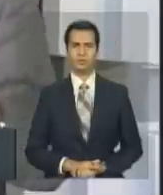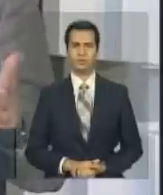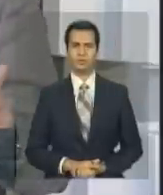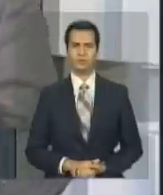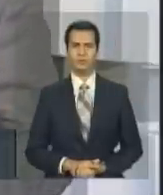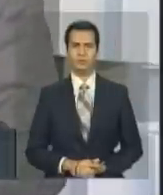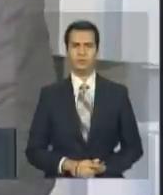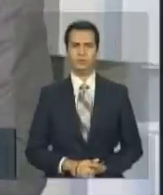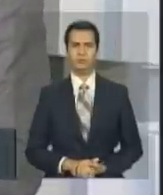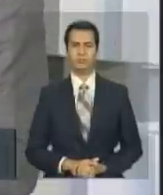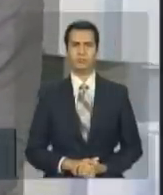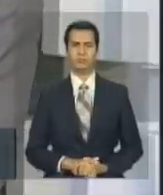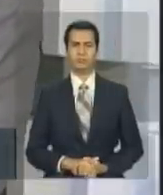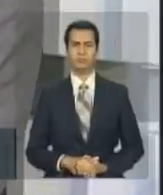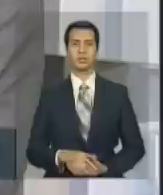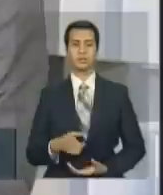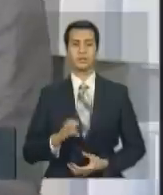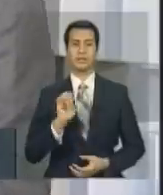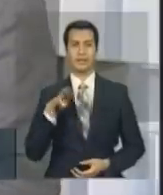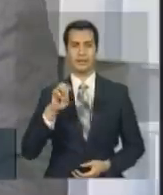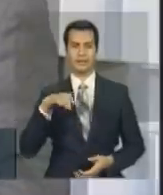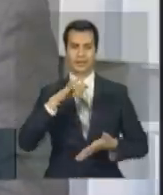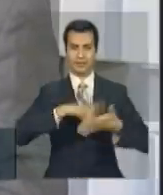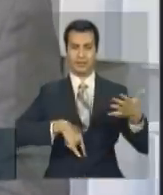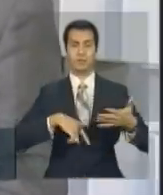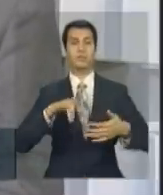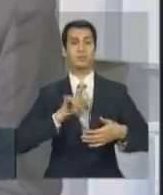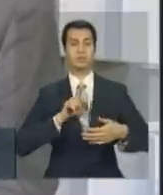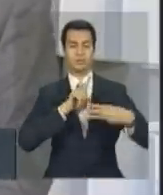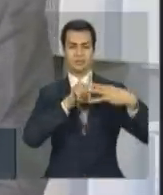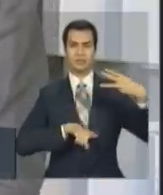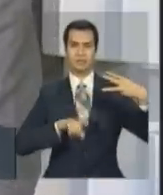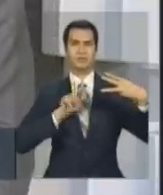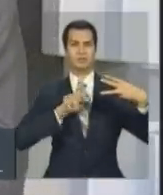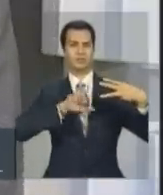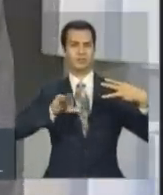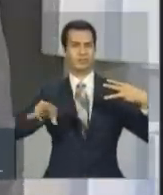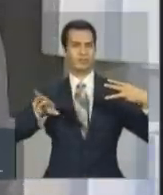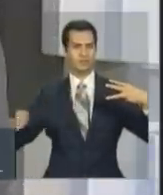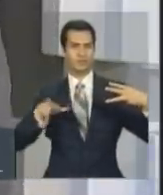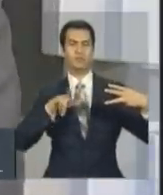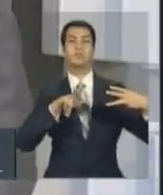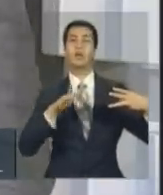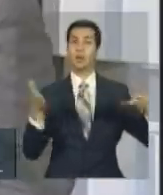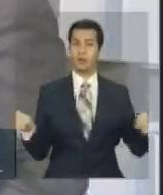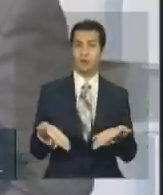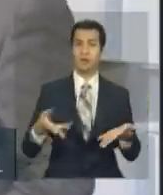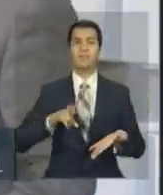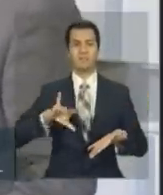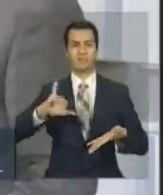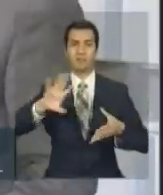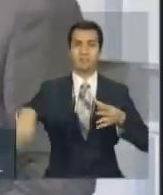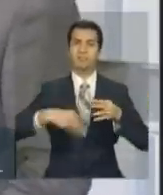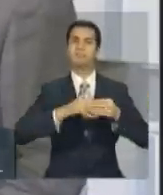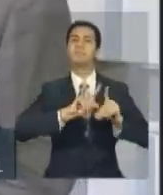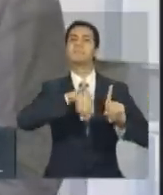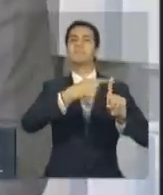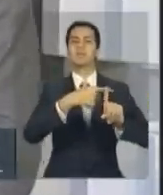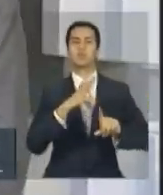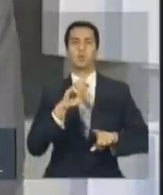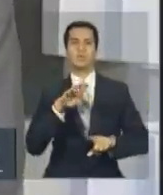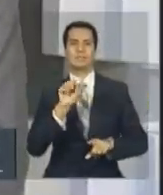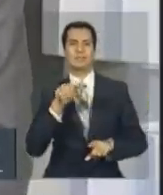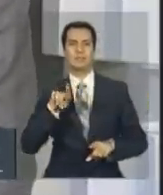3 edições no formato novo, também vai se alterar, né, com a participação do CONSED, da UNDIME,